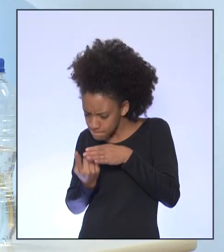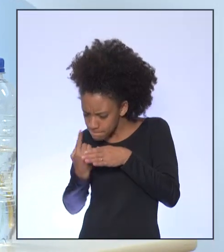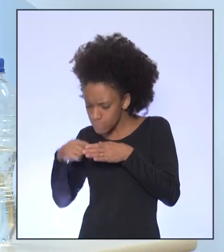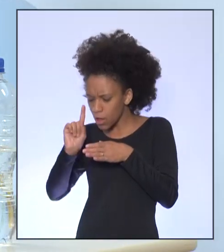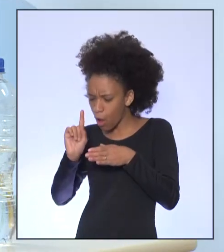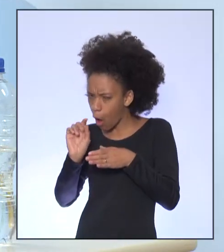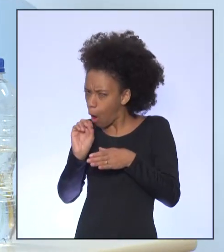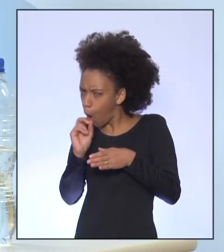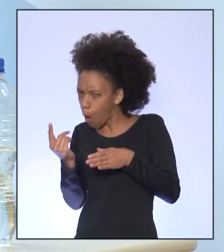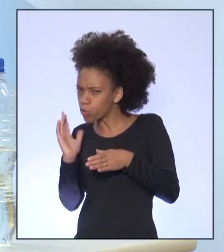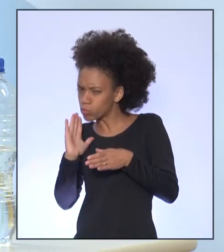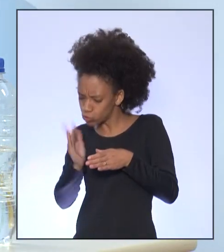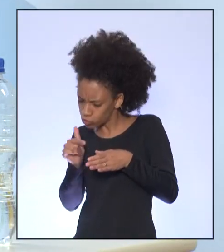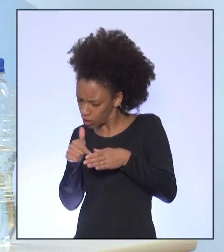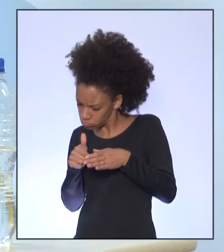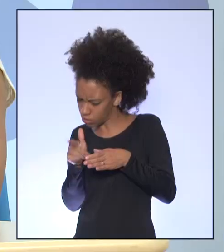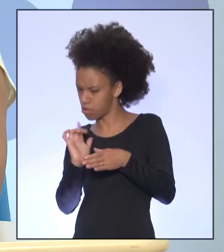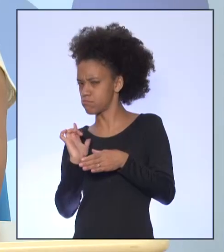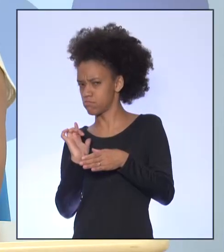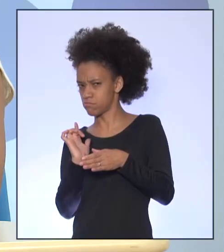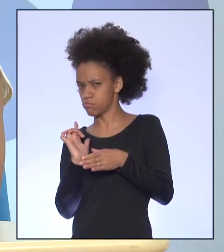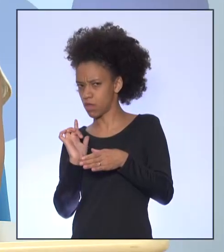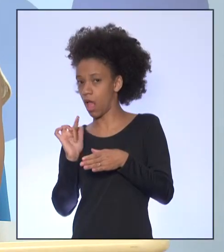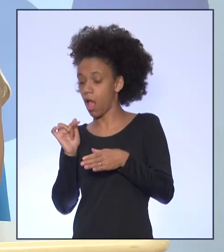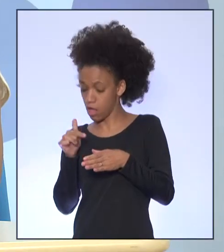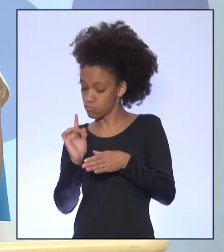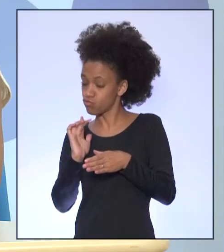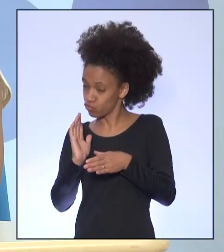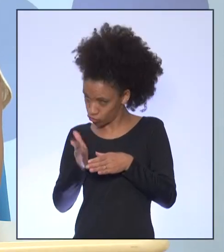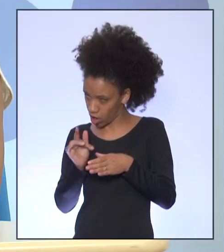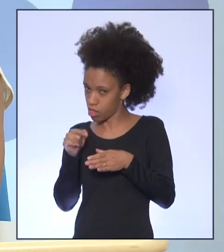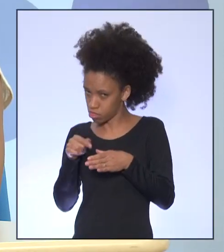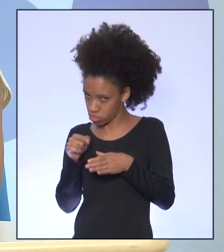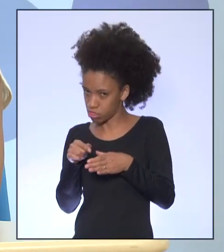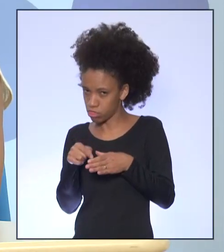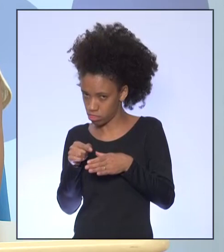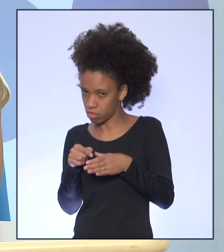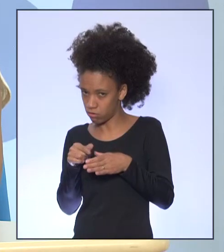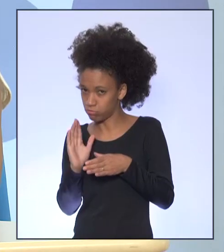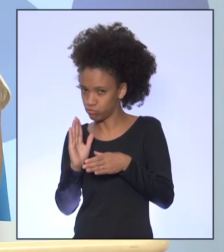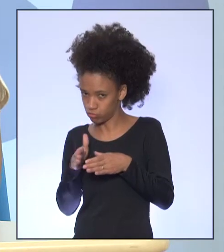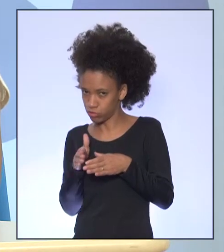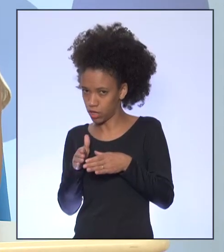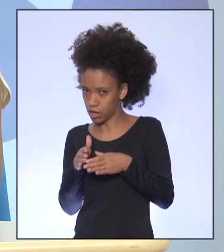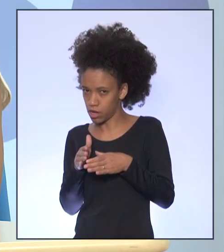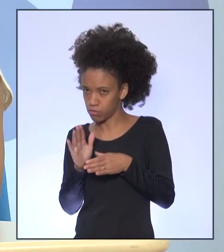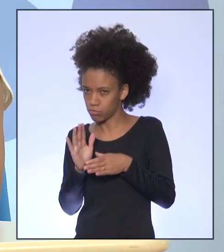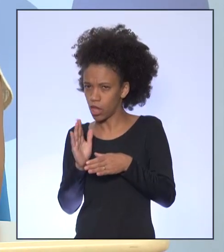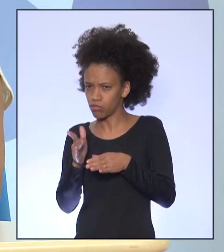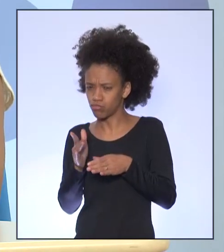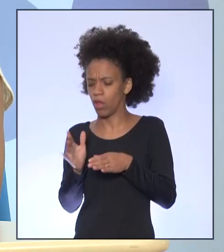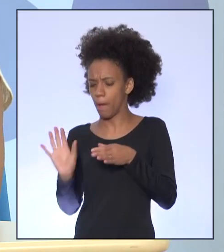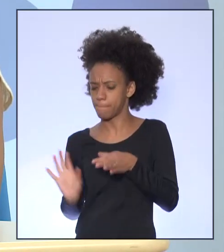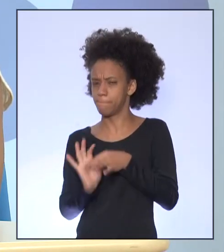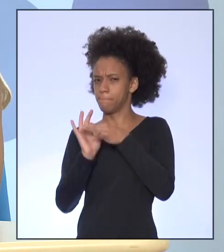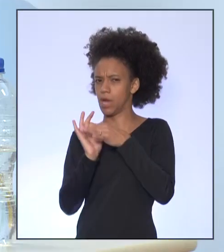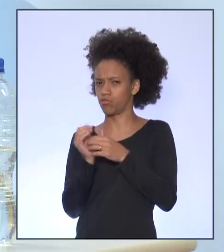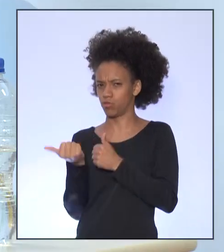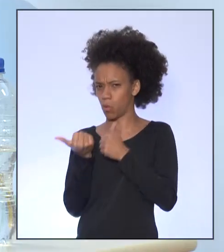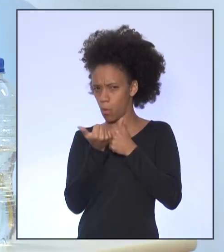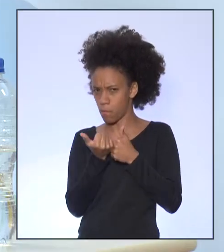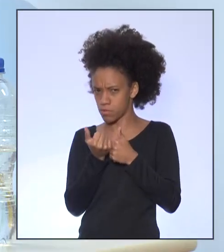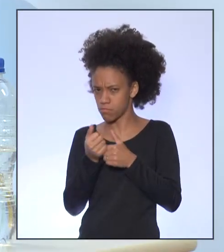já estava lá? Esse gás já estava lá, ele já fazia parte da composição do